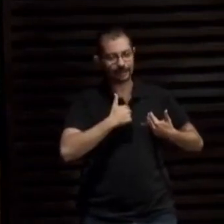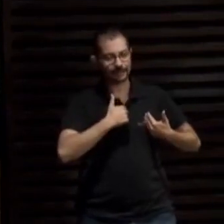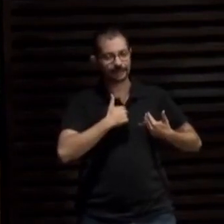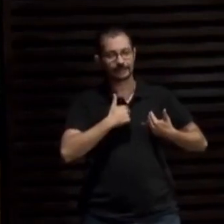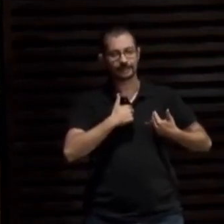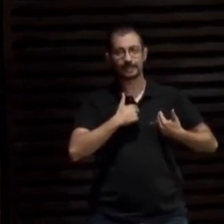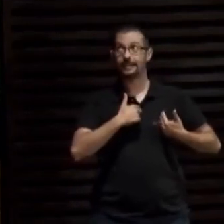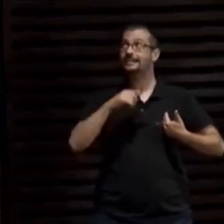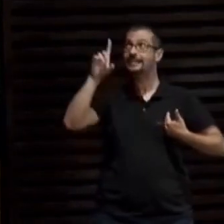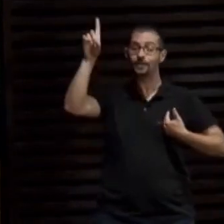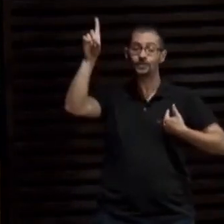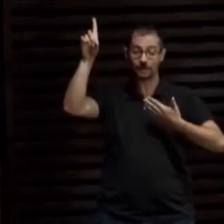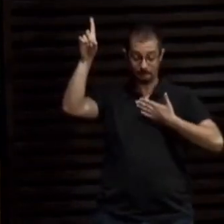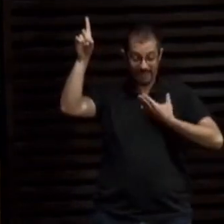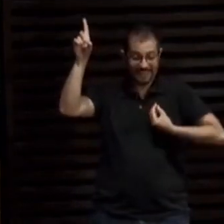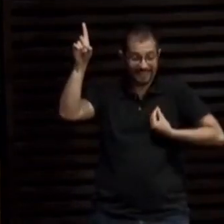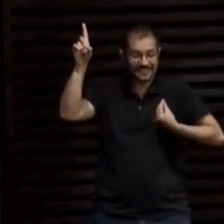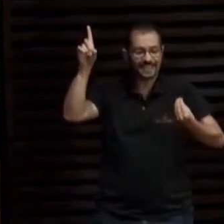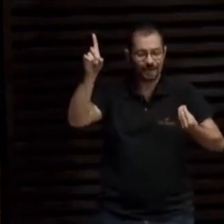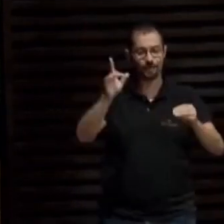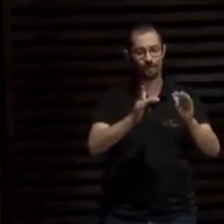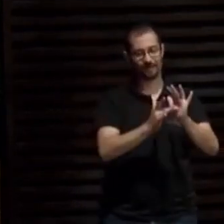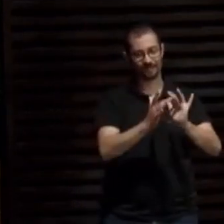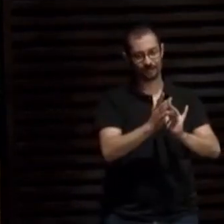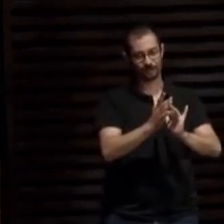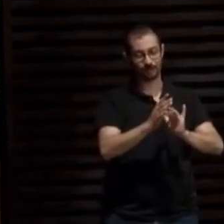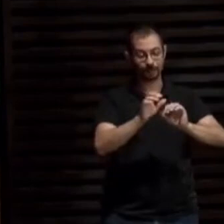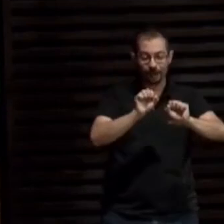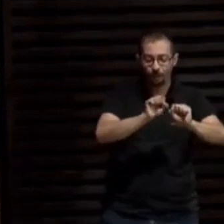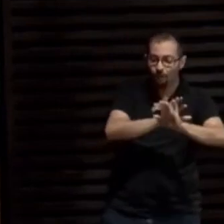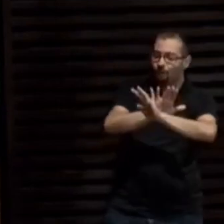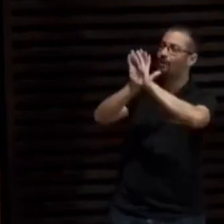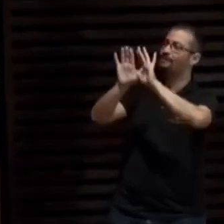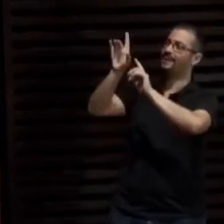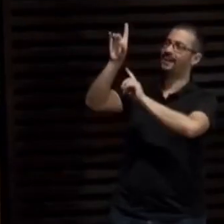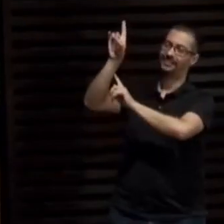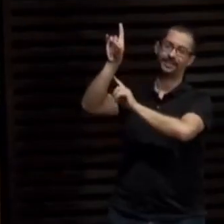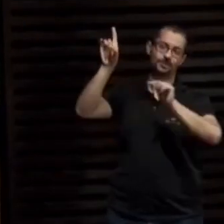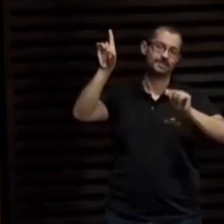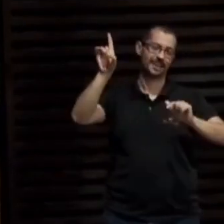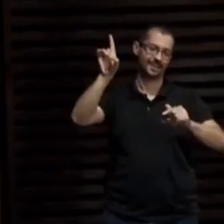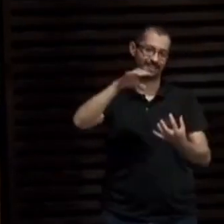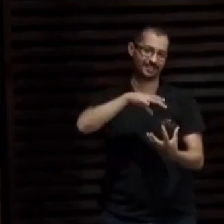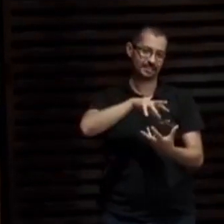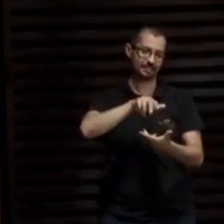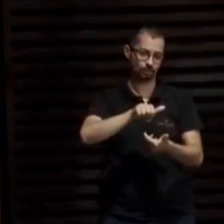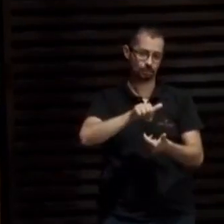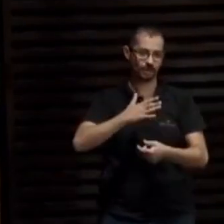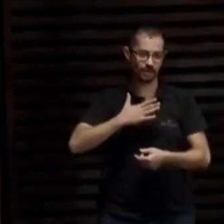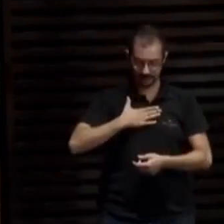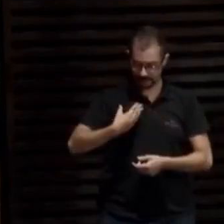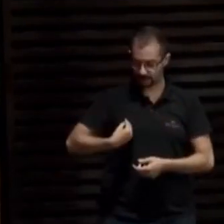a Jesus para glorificar o Pai neste mundo. Que a minha vida tem